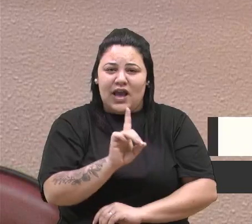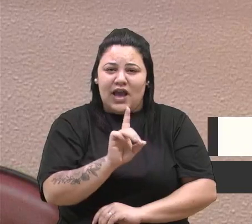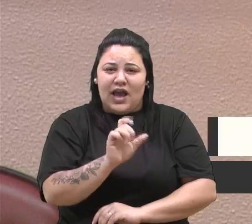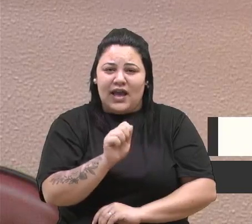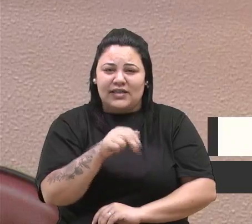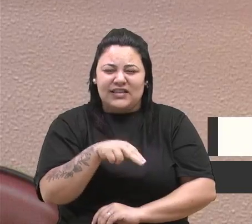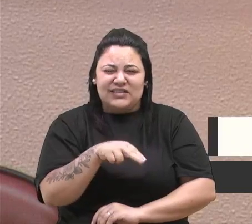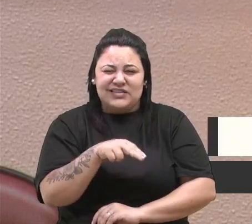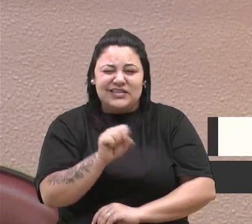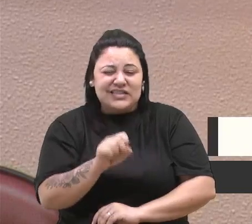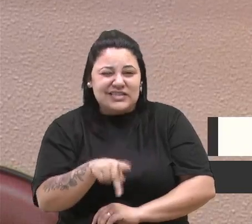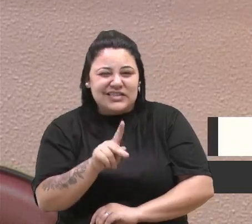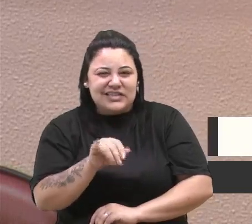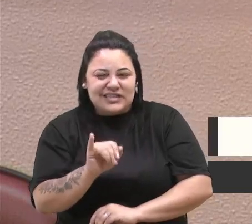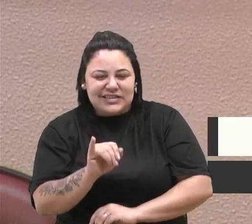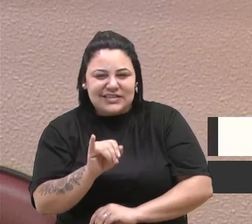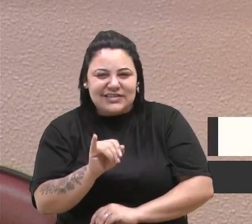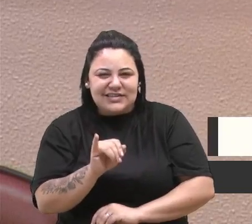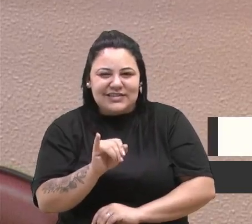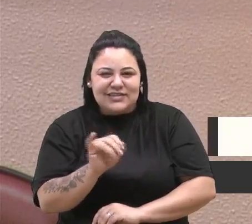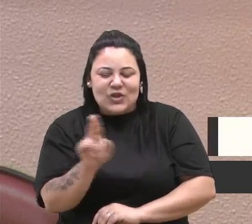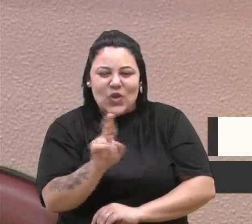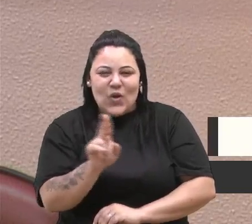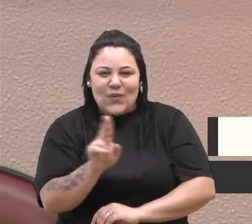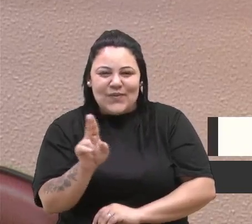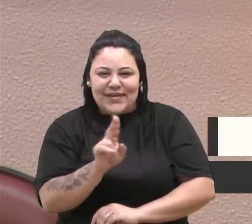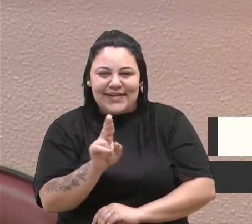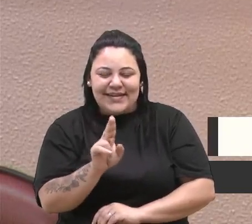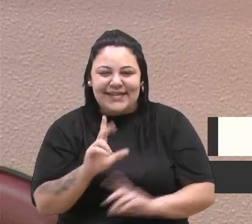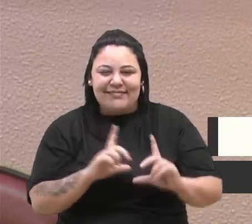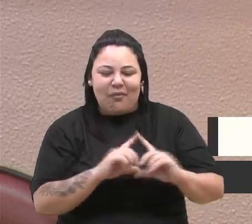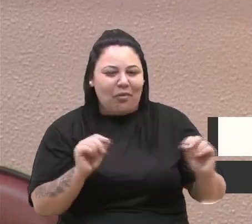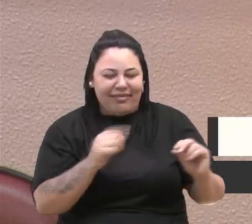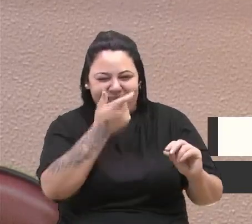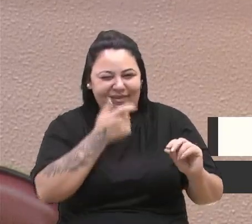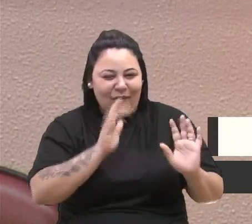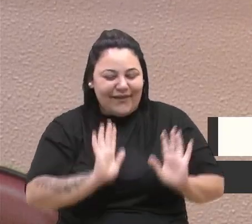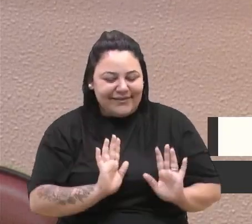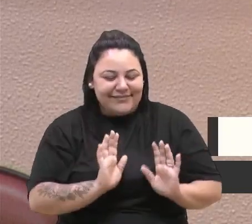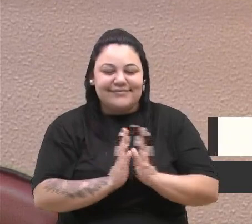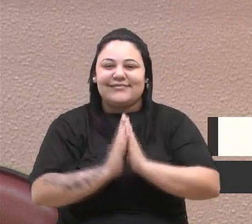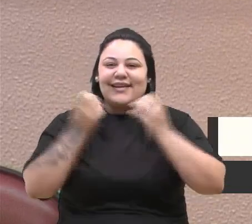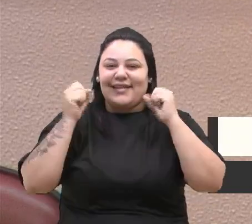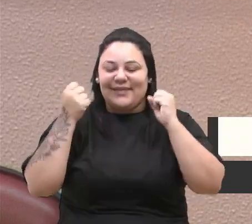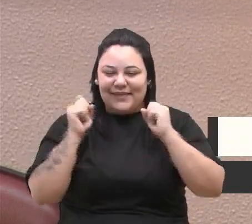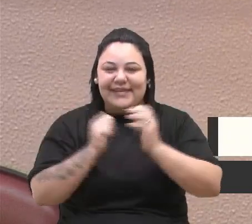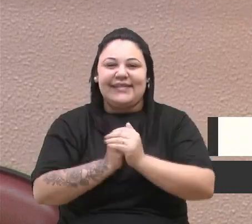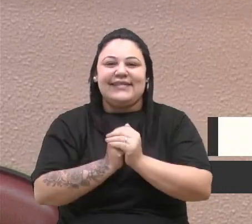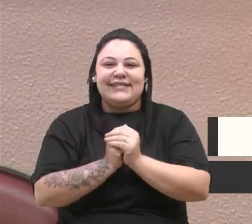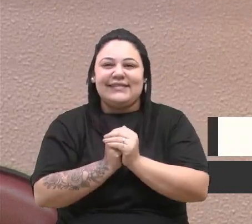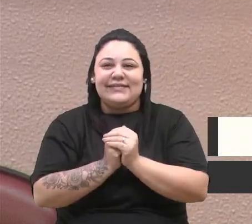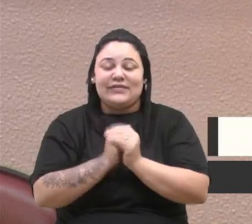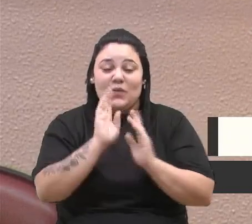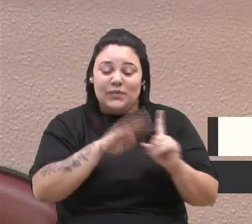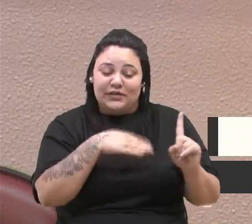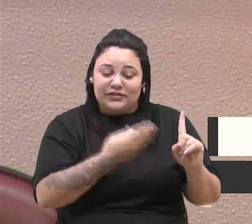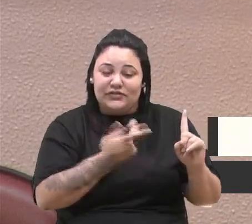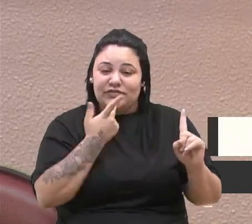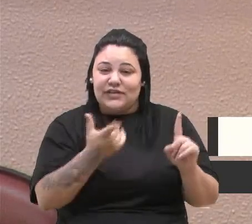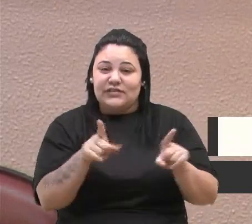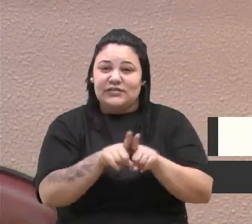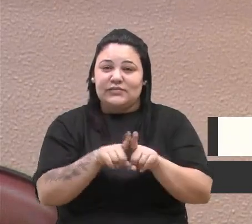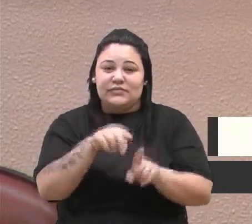Adansky, Sansei, na Academia do Jocai. Entre os homenageados, ressalto